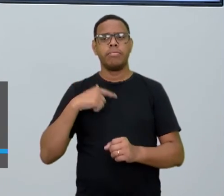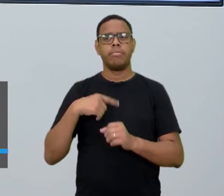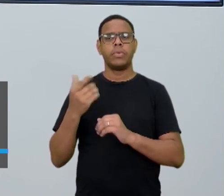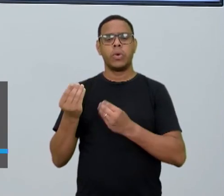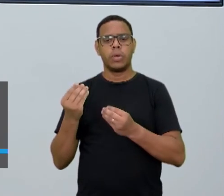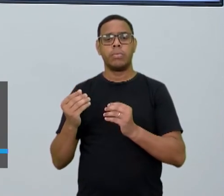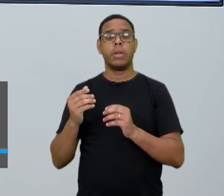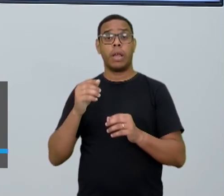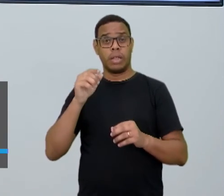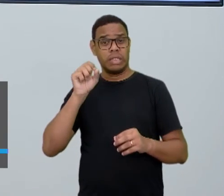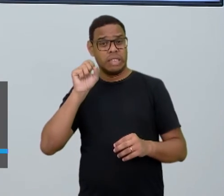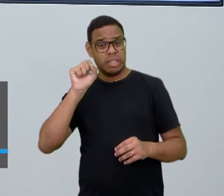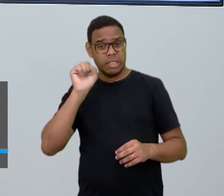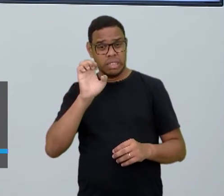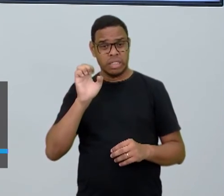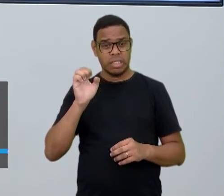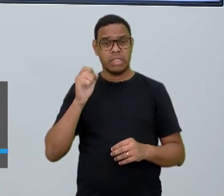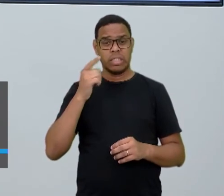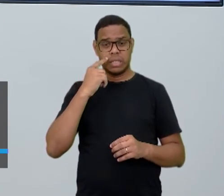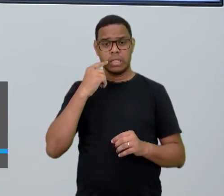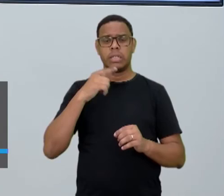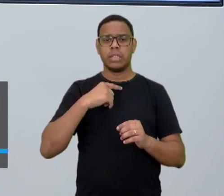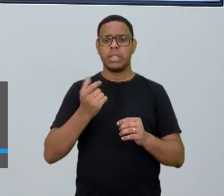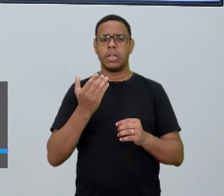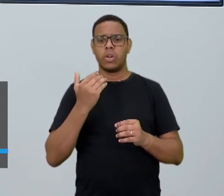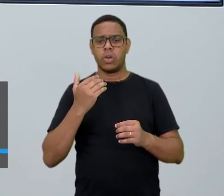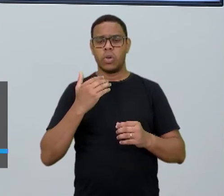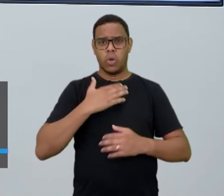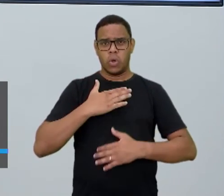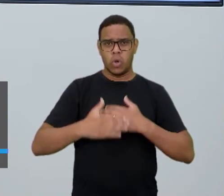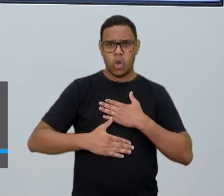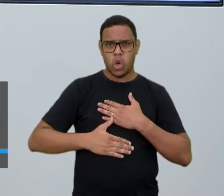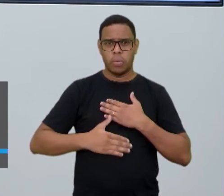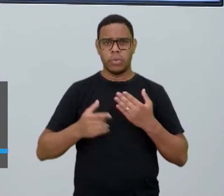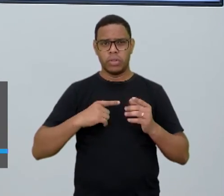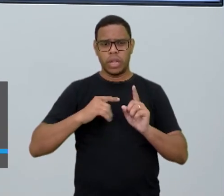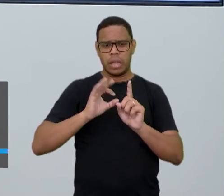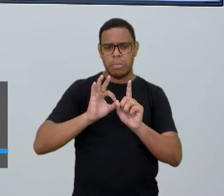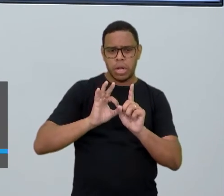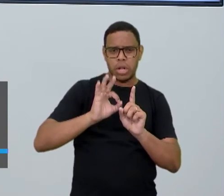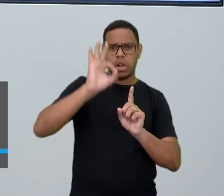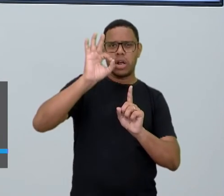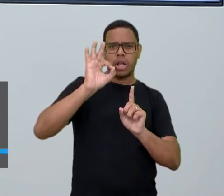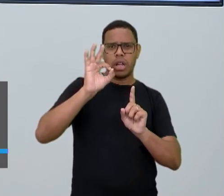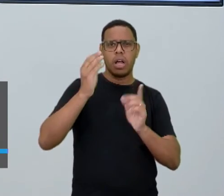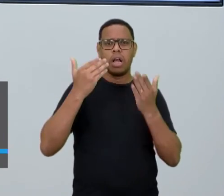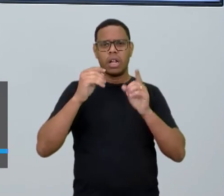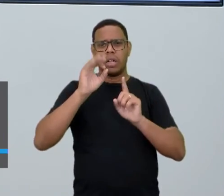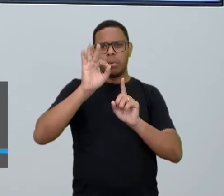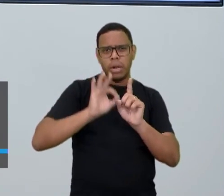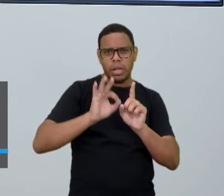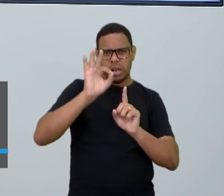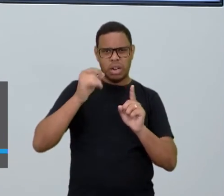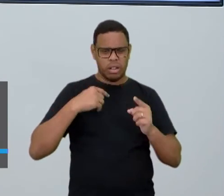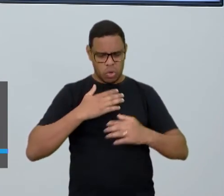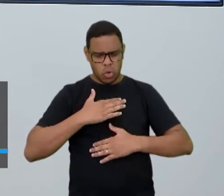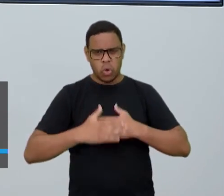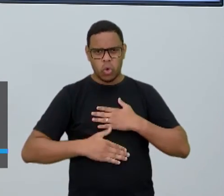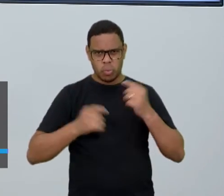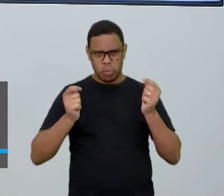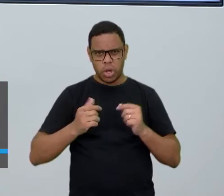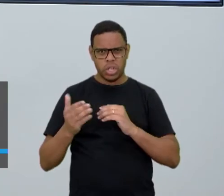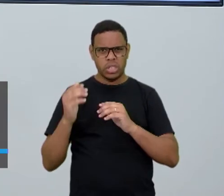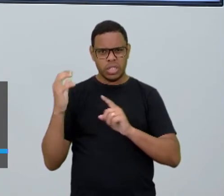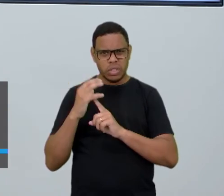digestão, será que a temperatura, por exemplo, do nosso organismo pode influenciar no processo digestório, né? Então